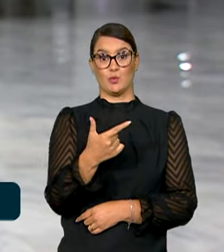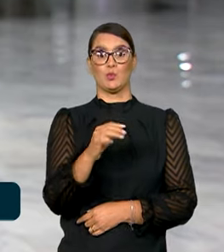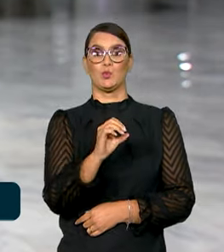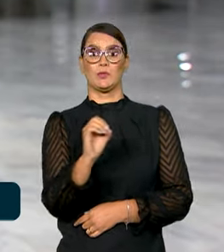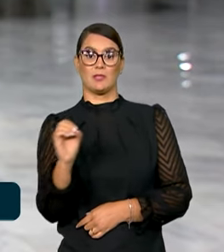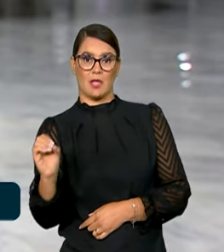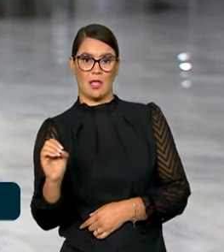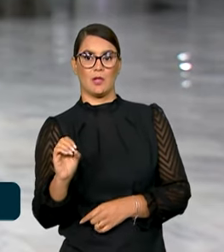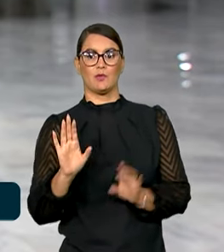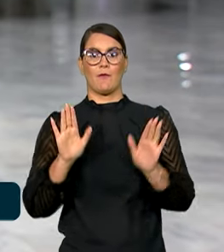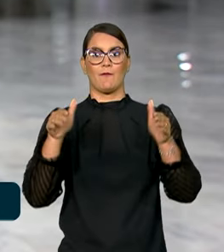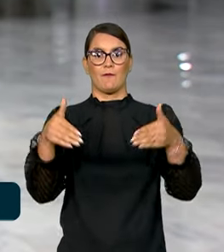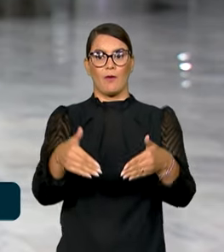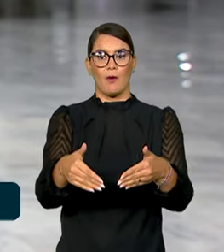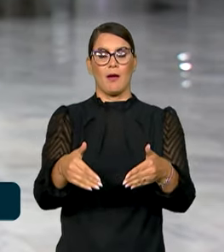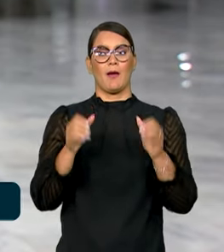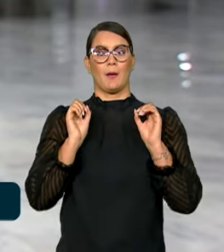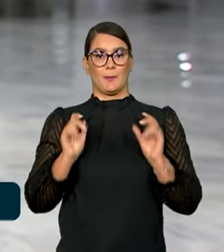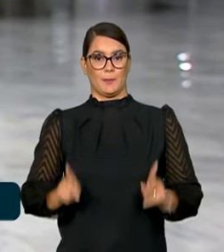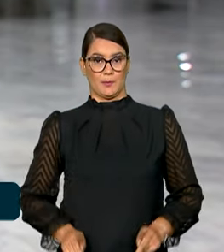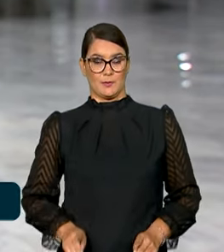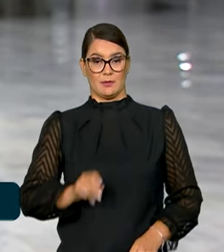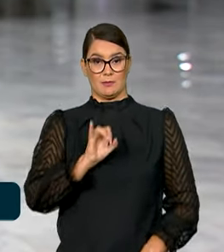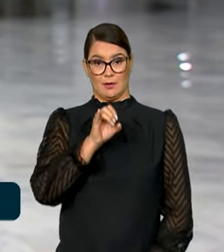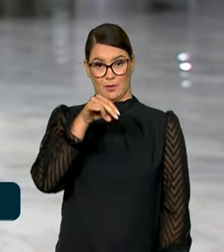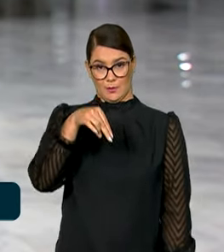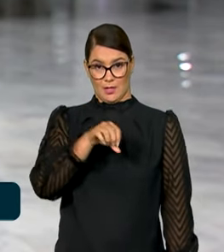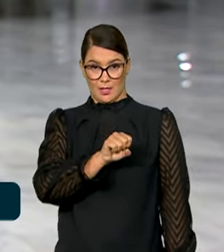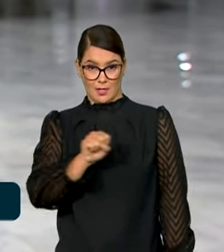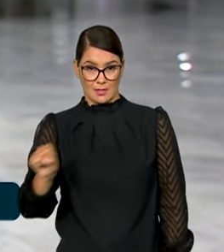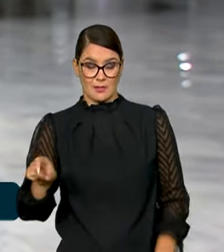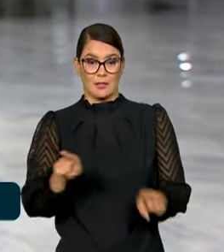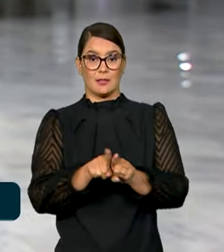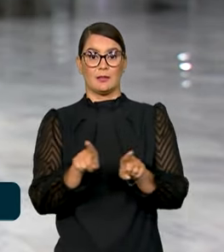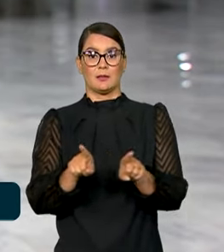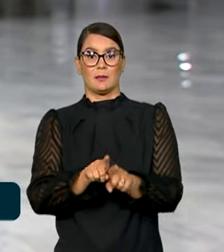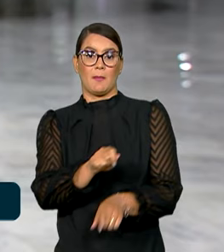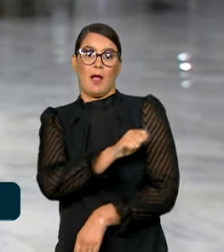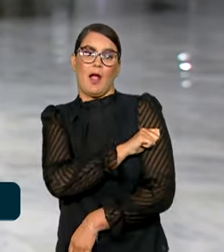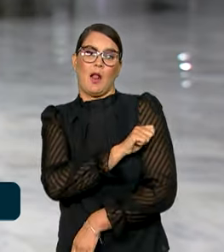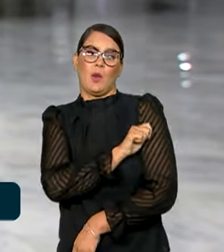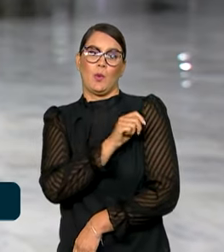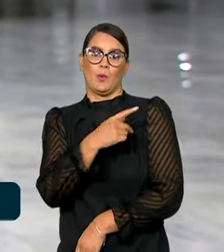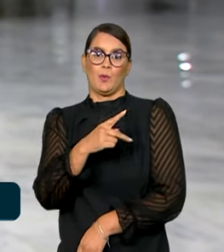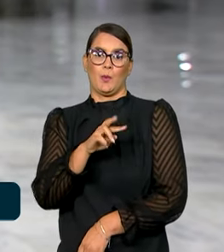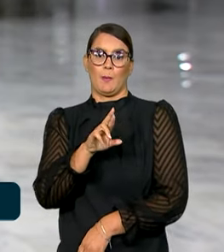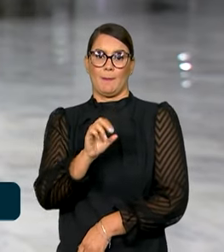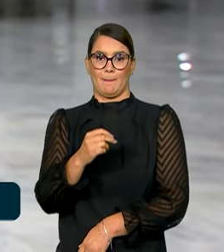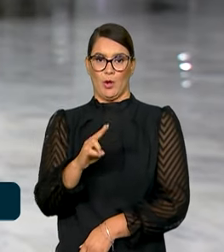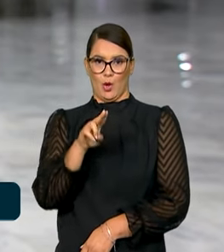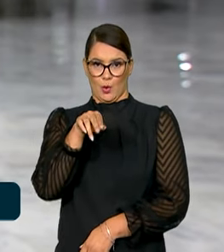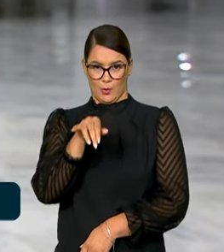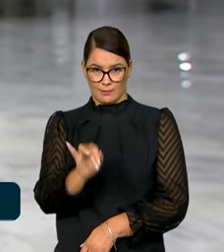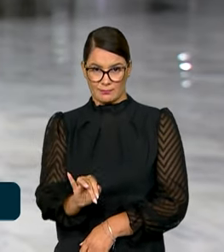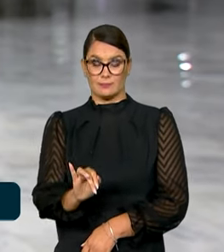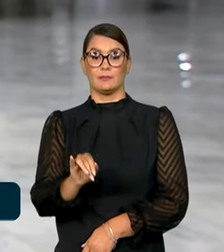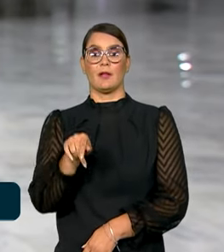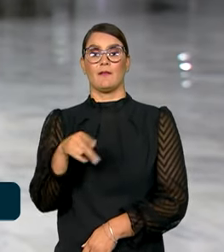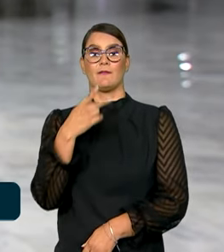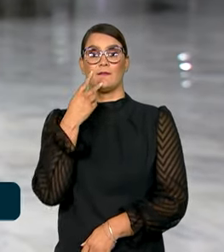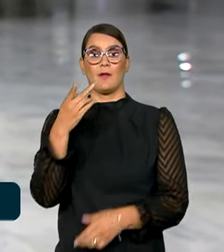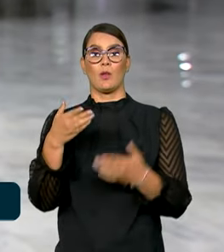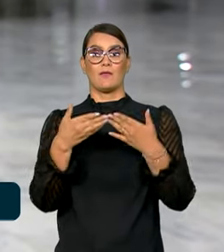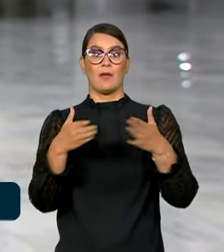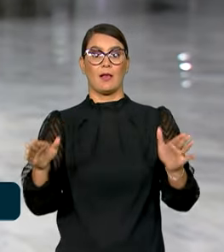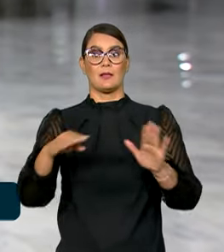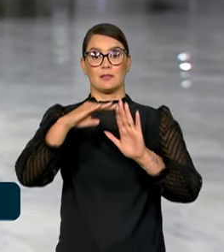e será voltado a aposentados do INSS e estudantes do ProUni. Segundo Silvio Costa, o governo deve lançar